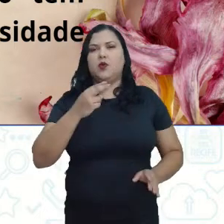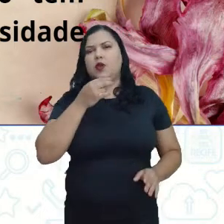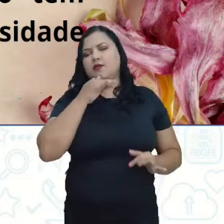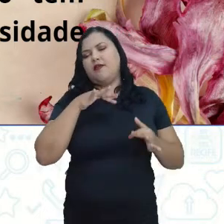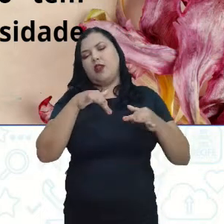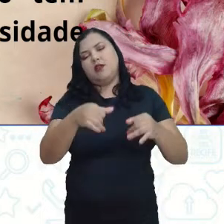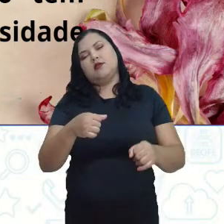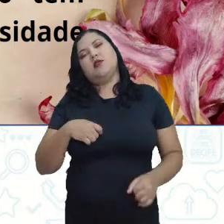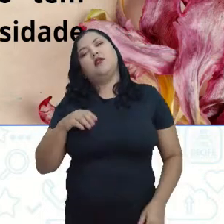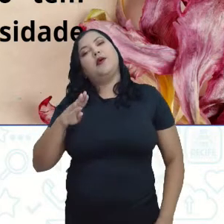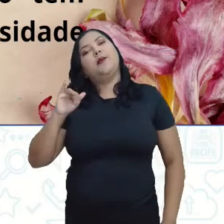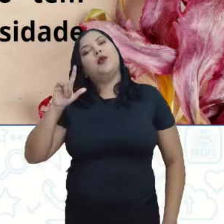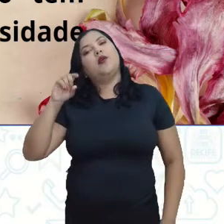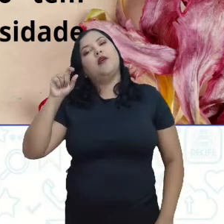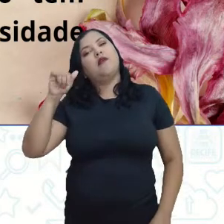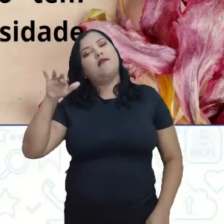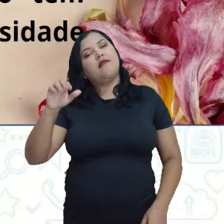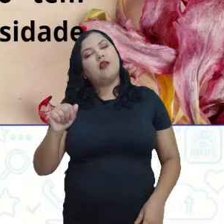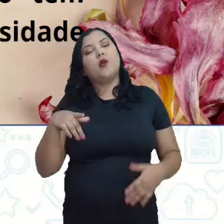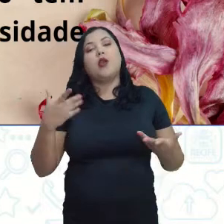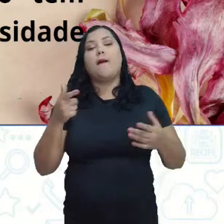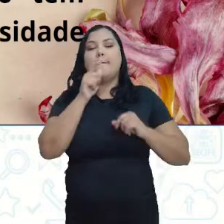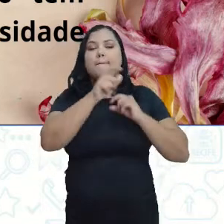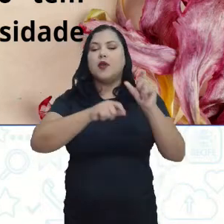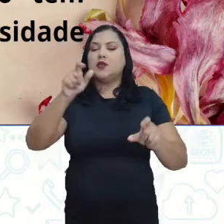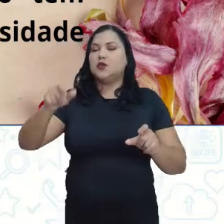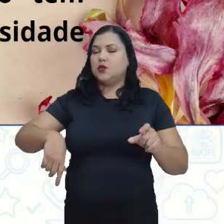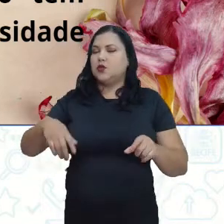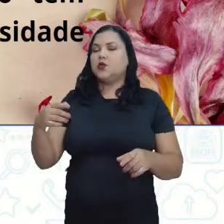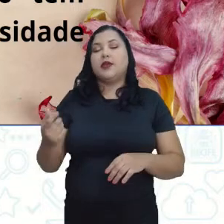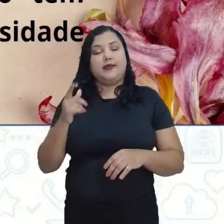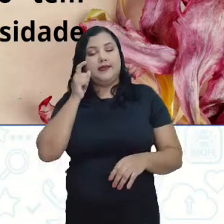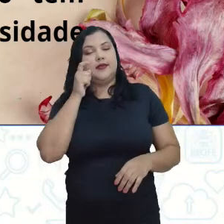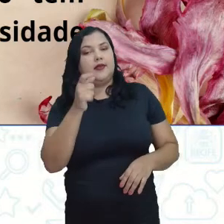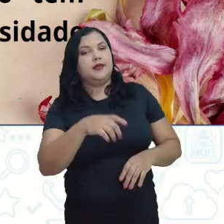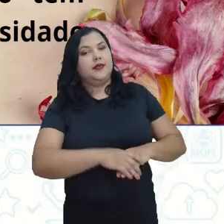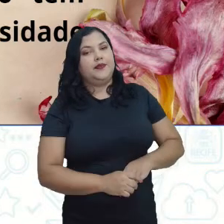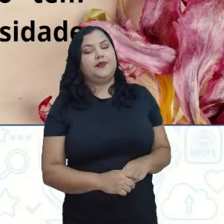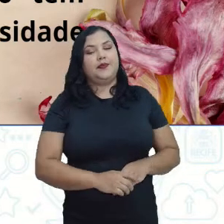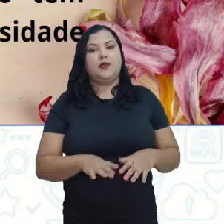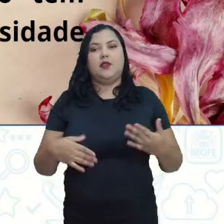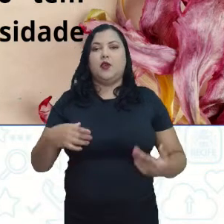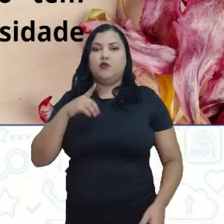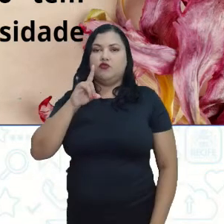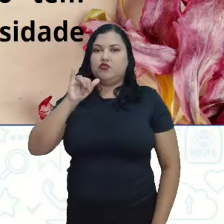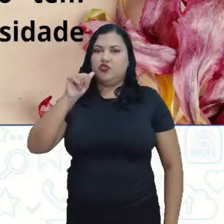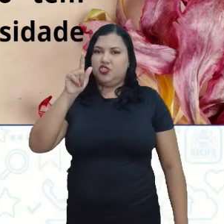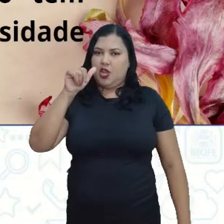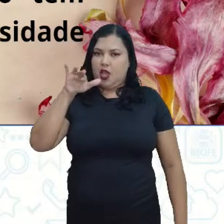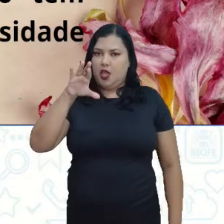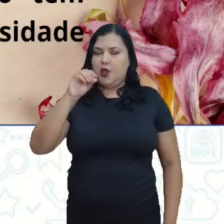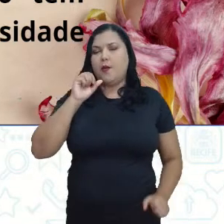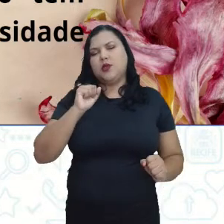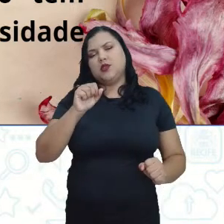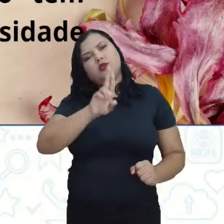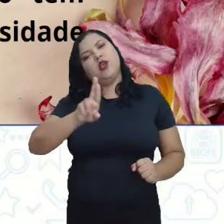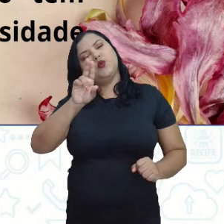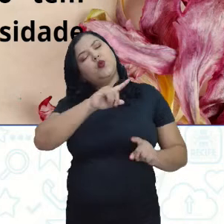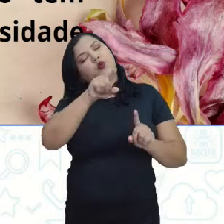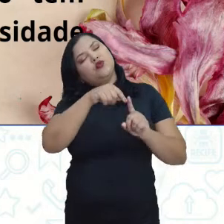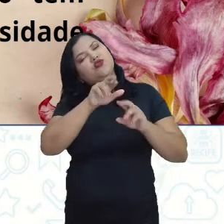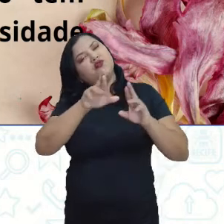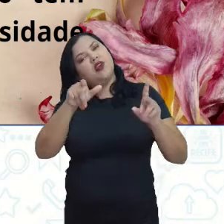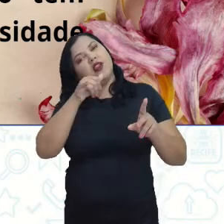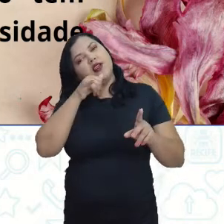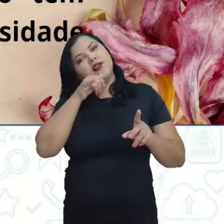em uma biografia sobre alguma personalidade interessante. Um diário pode ser usado com objetivos diferentes,